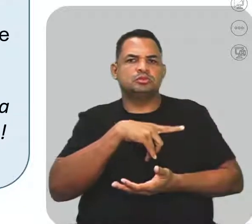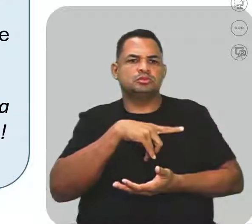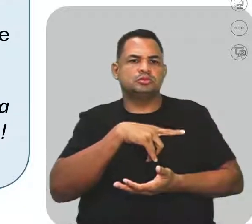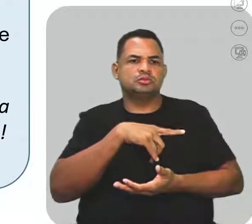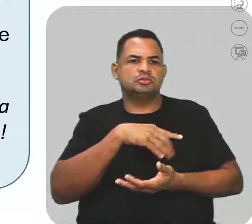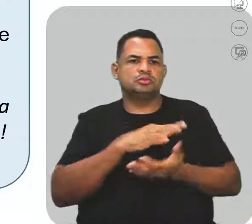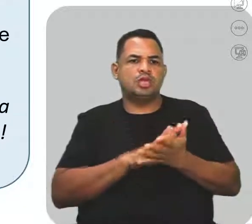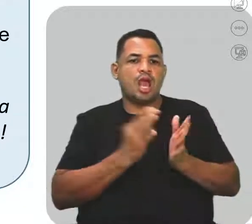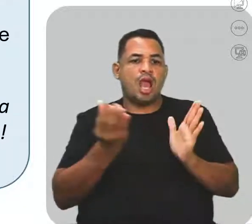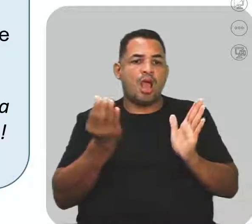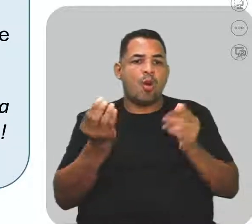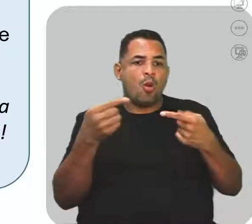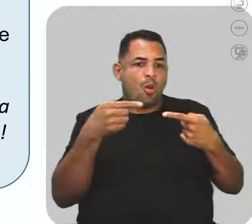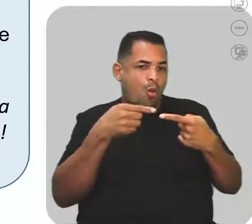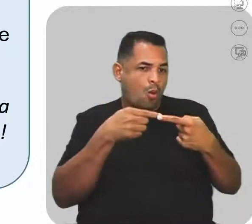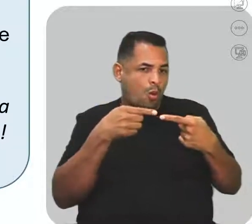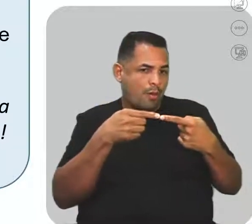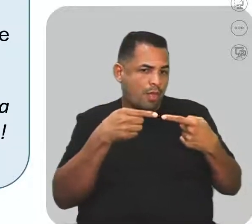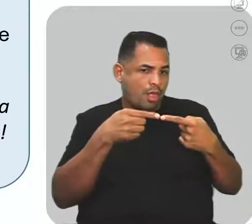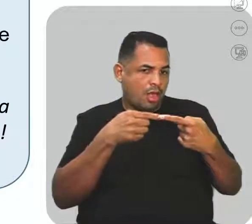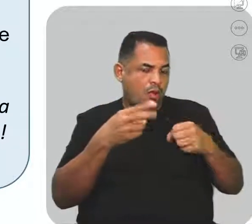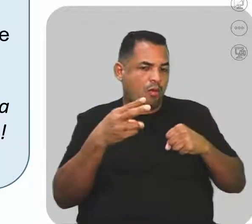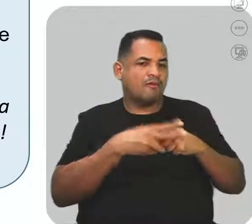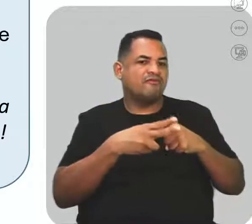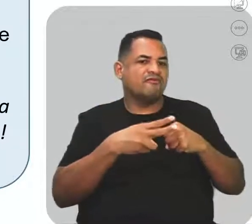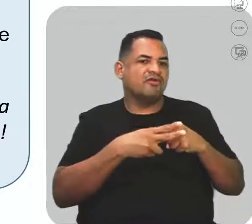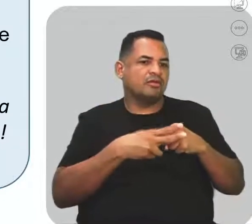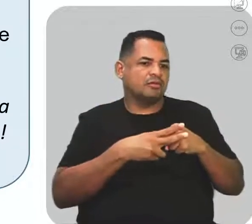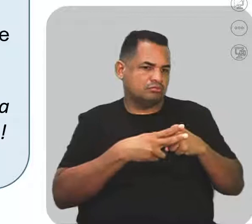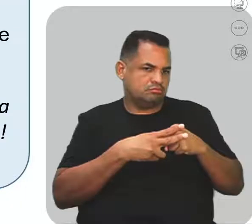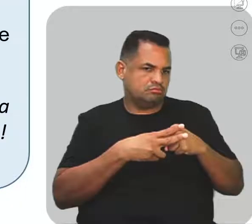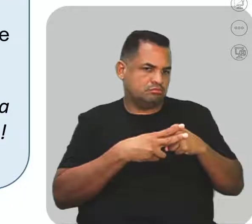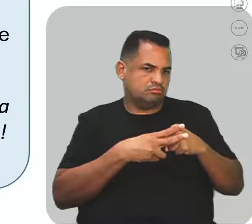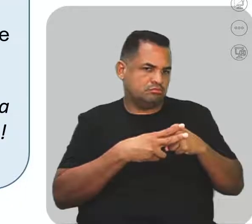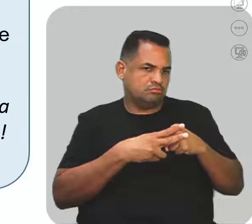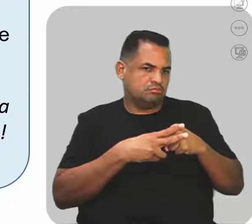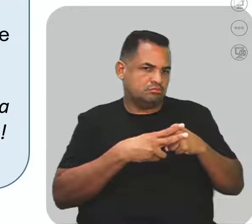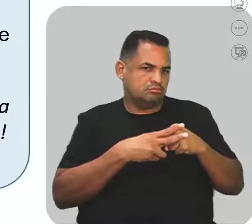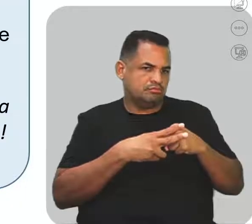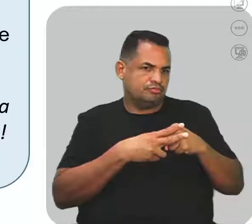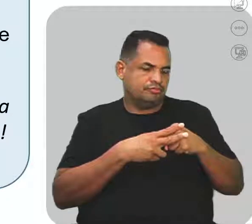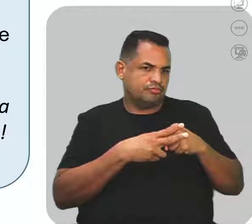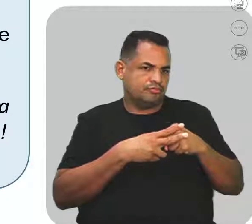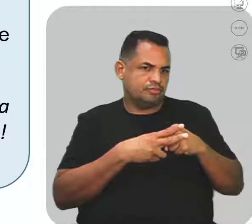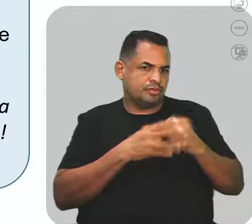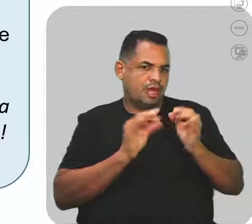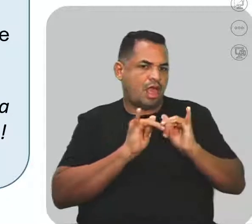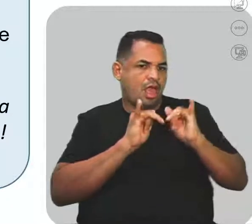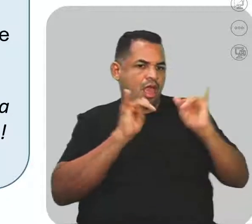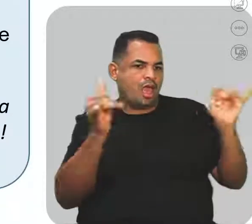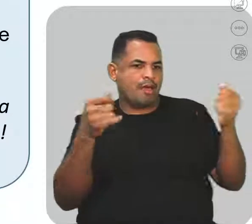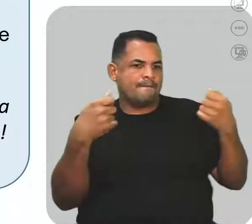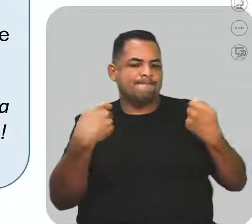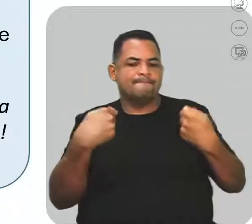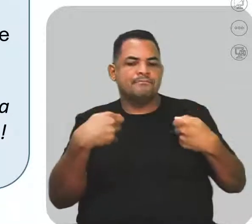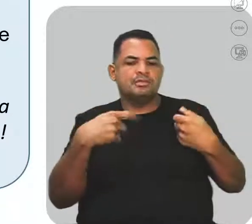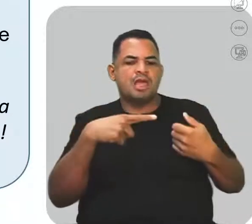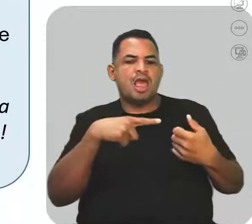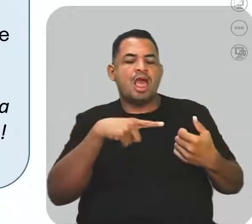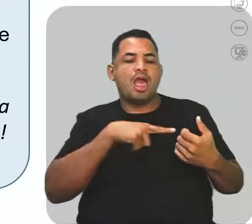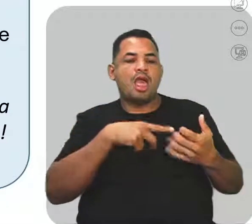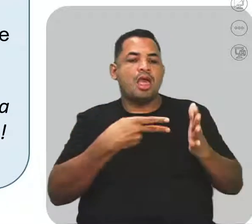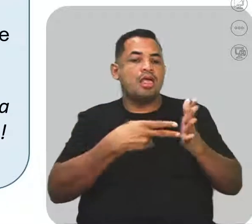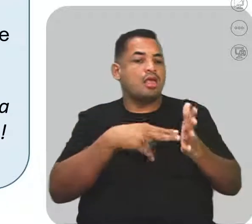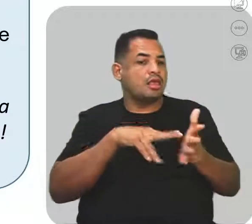a concordância com o verbo, tá? O seu enunciado precisa ter um